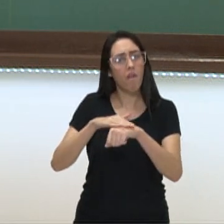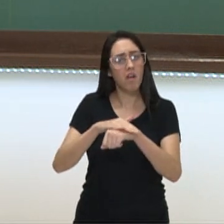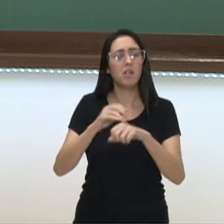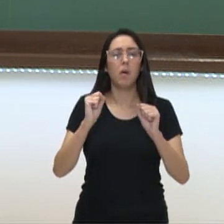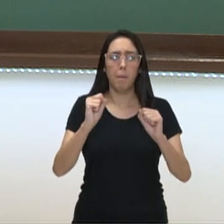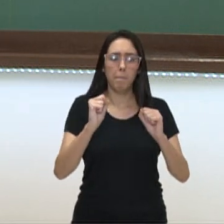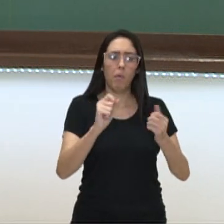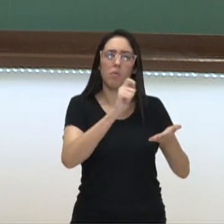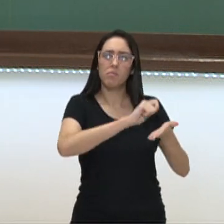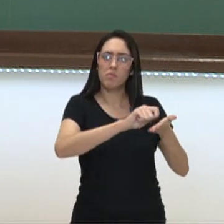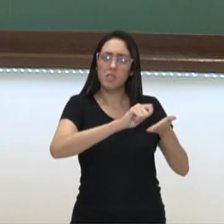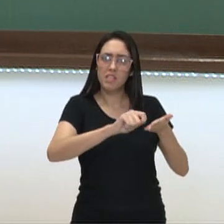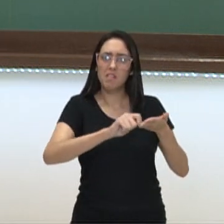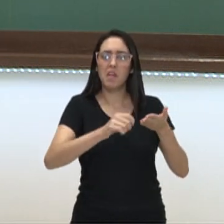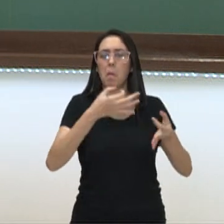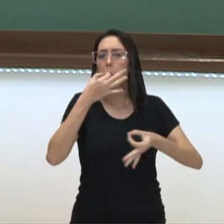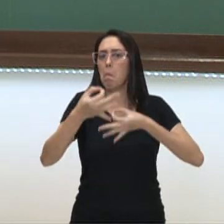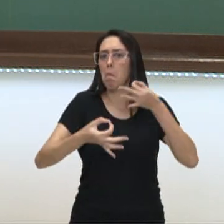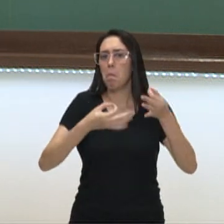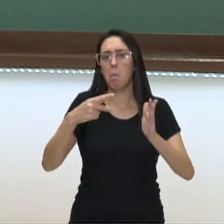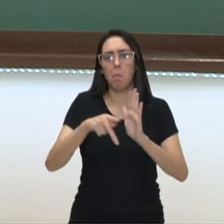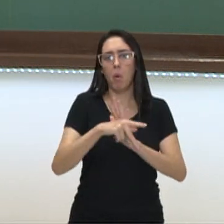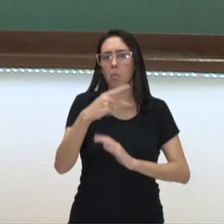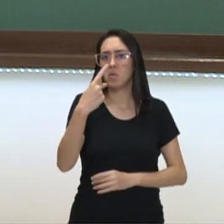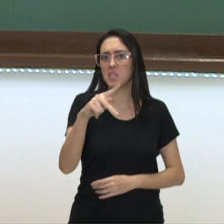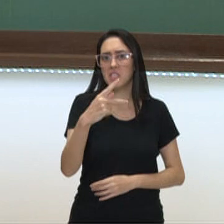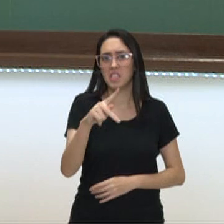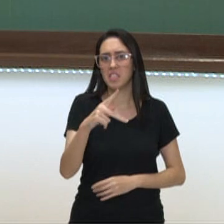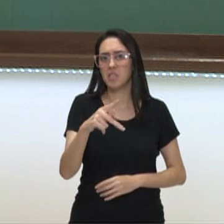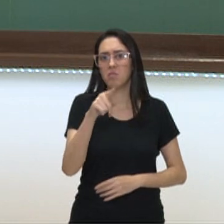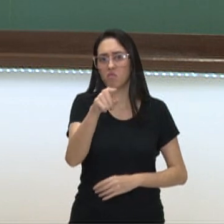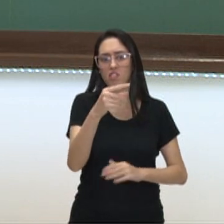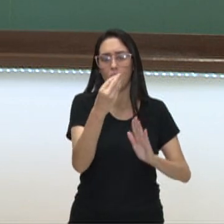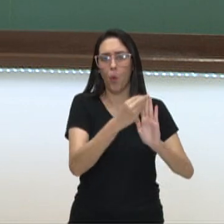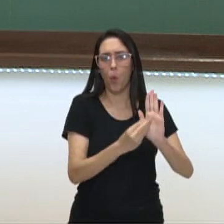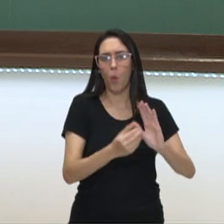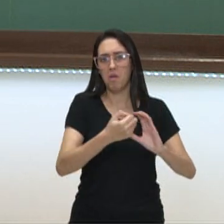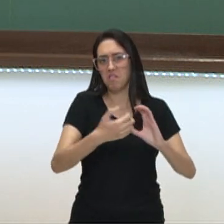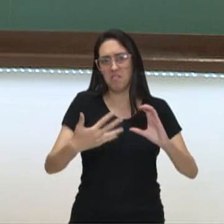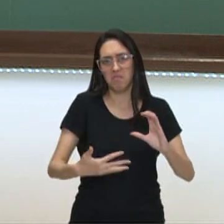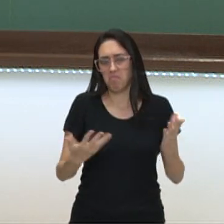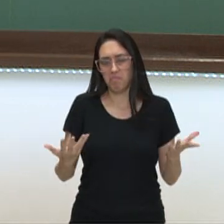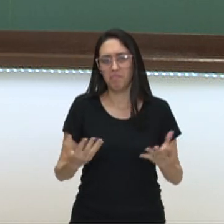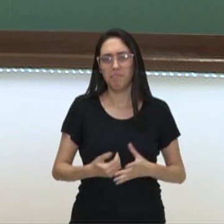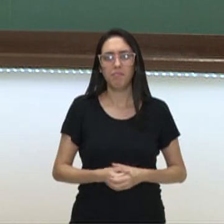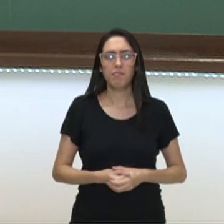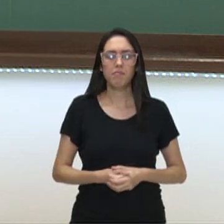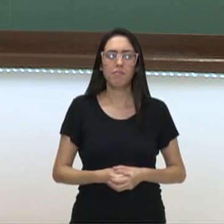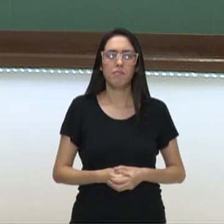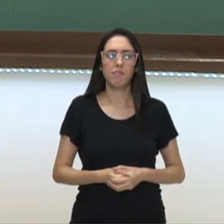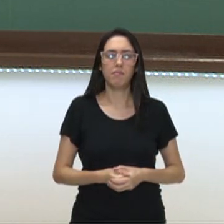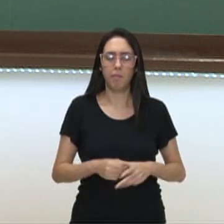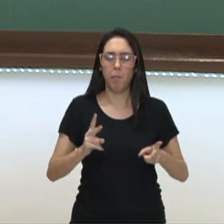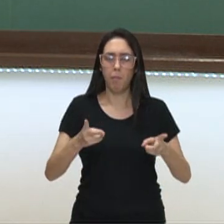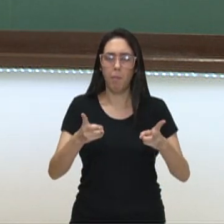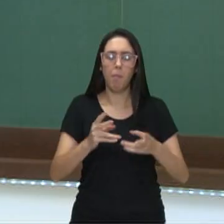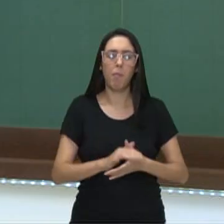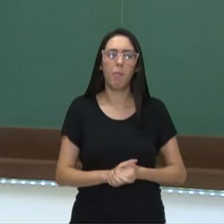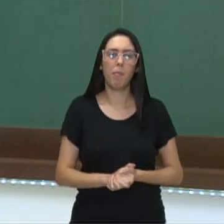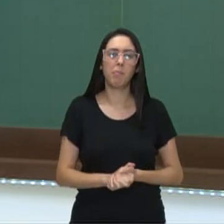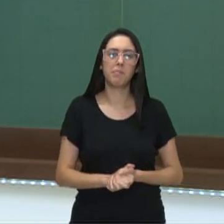escrever algum argumento aí para defender essa característica que você colocou. Continuando